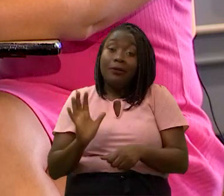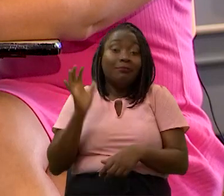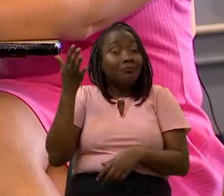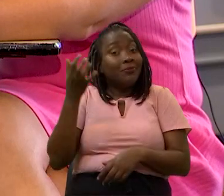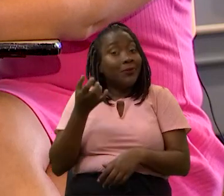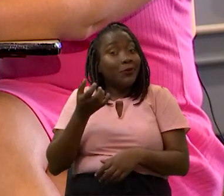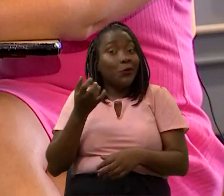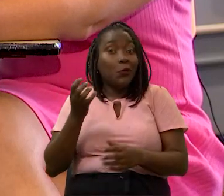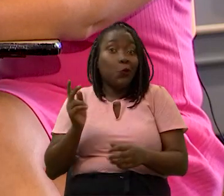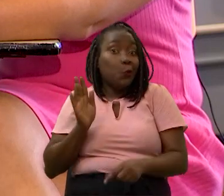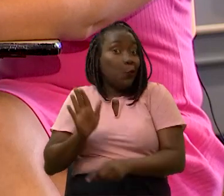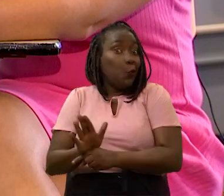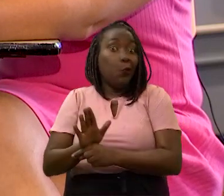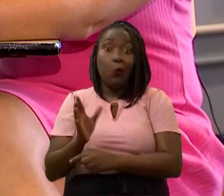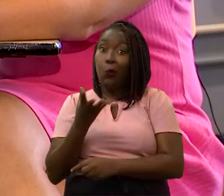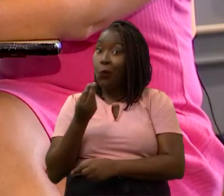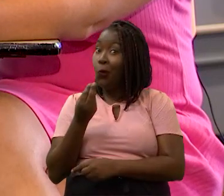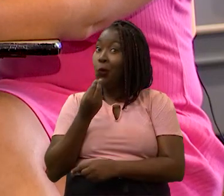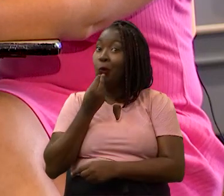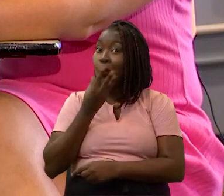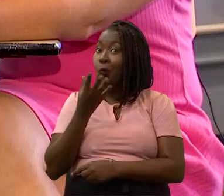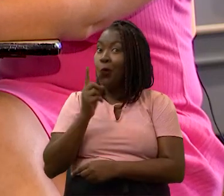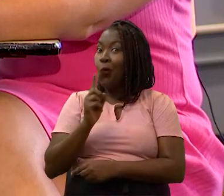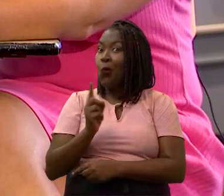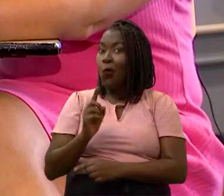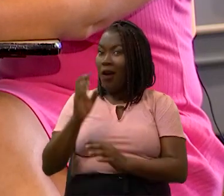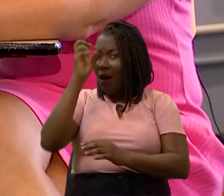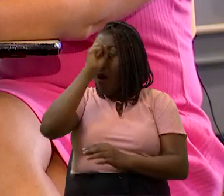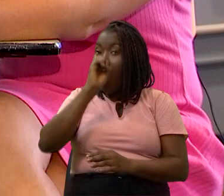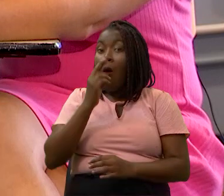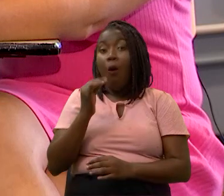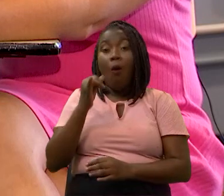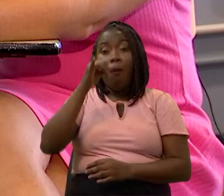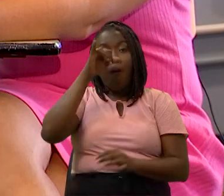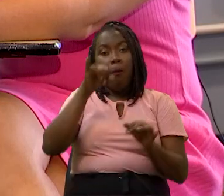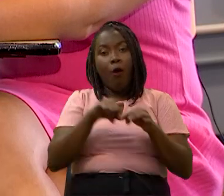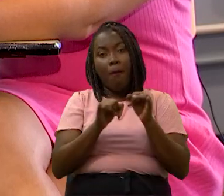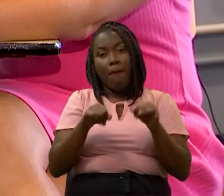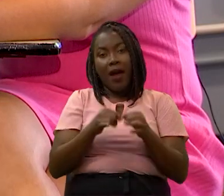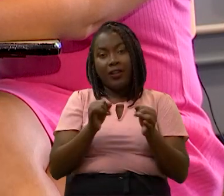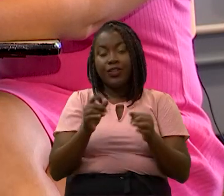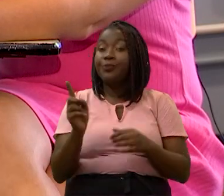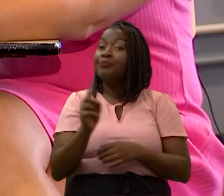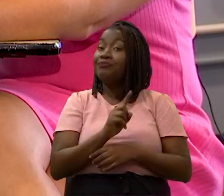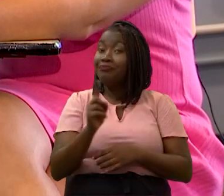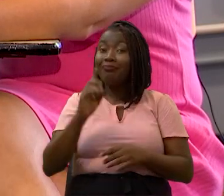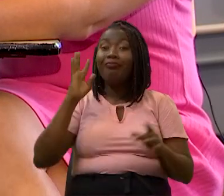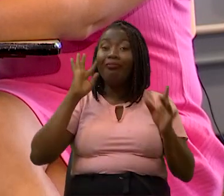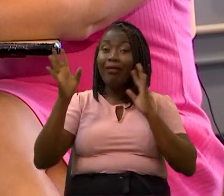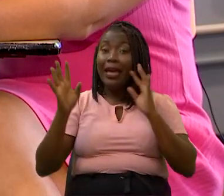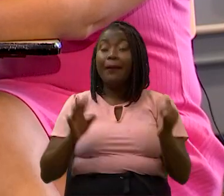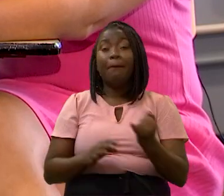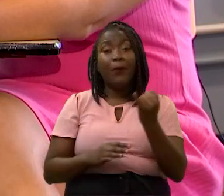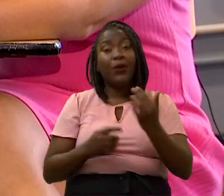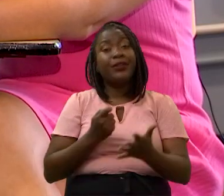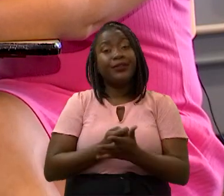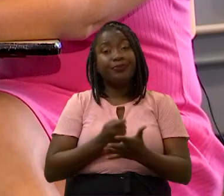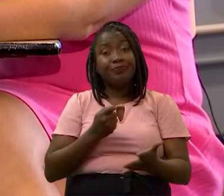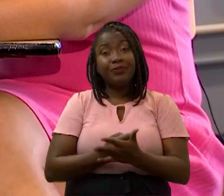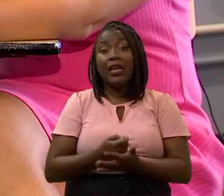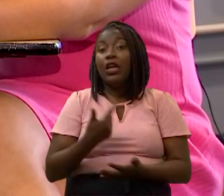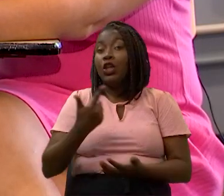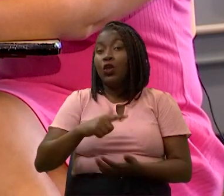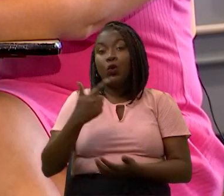de repente isso pode não ser tão vantajoso assim para o aprendizado, ou estou falando bobagem? Não, eu acho que é uma reflexão importante que tem que